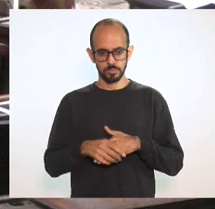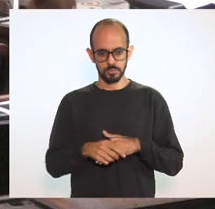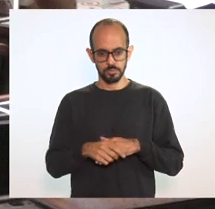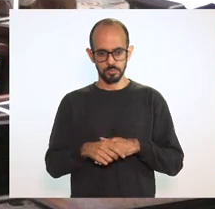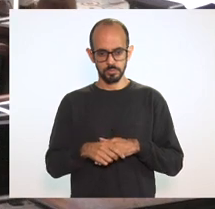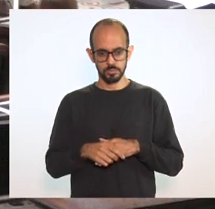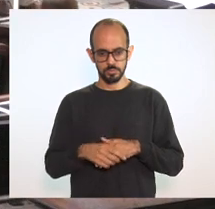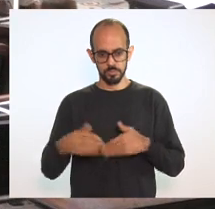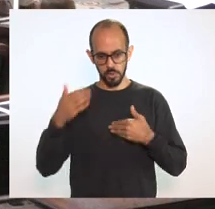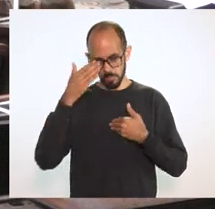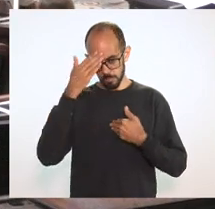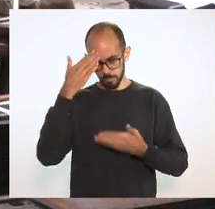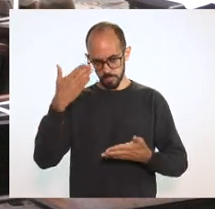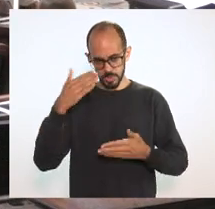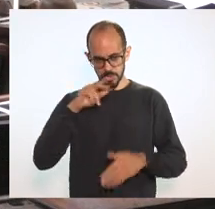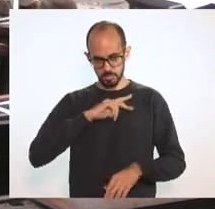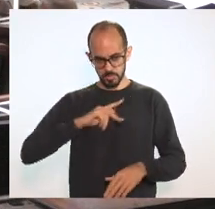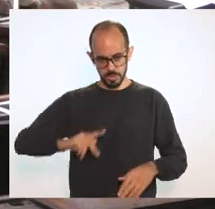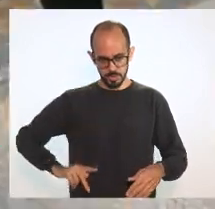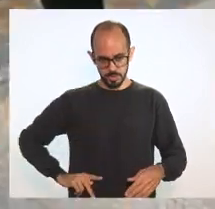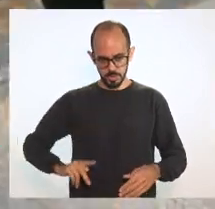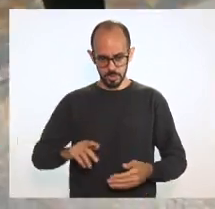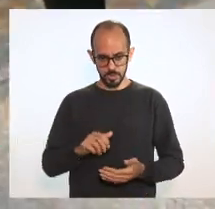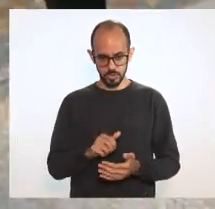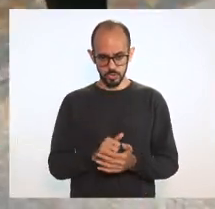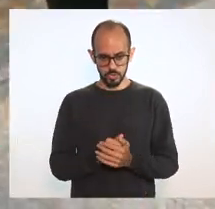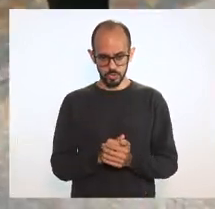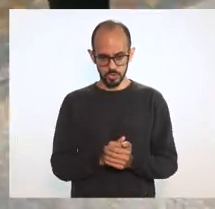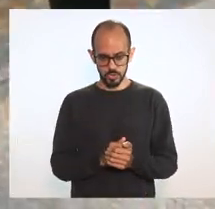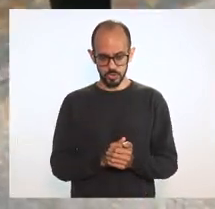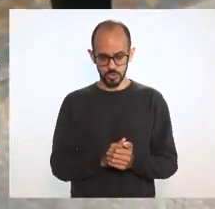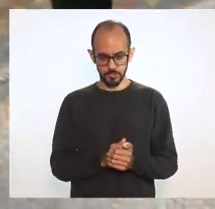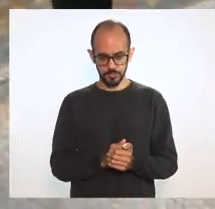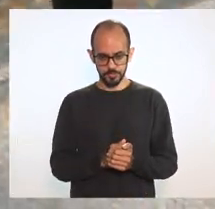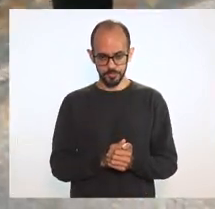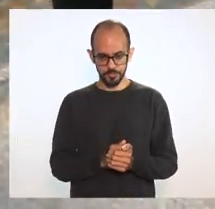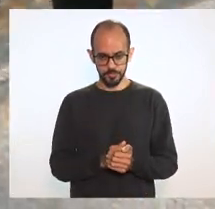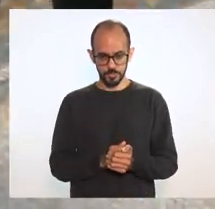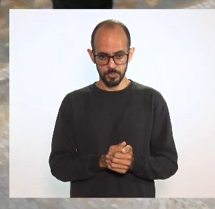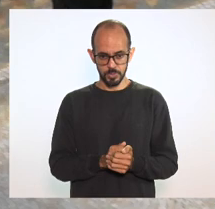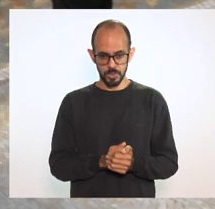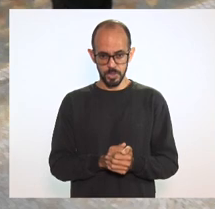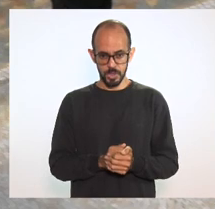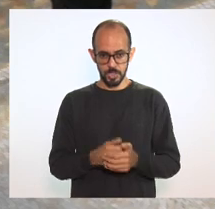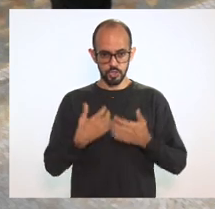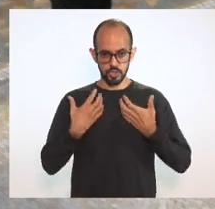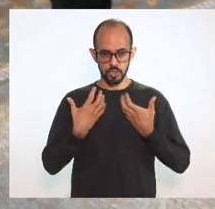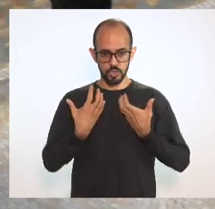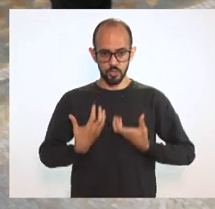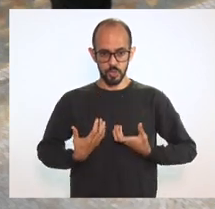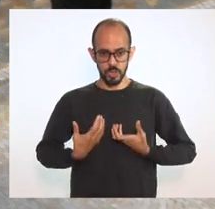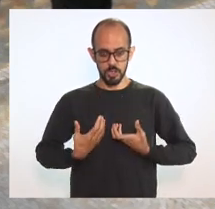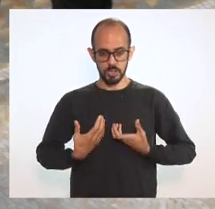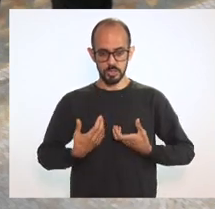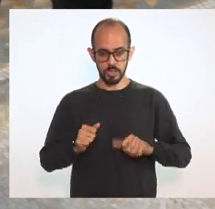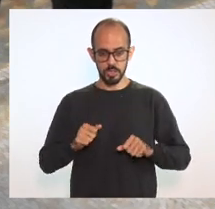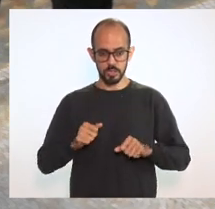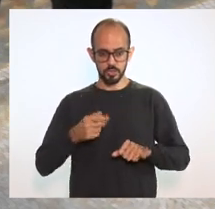Obrigado, presidente. Presidente, a esquerda não cansa de apontar o dedo para nós,